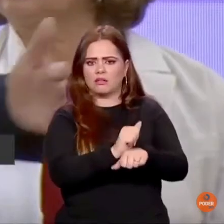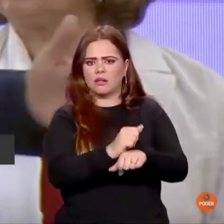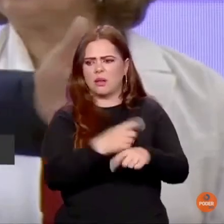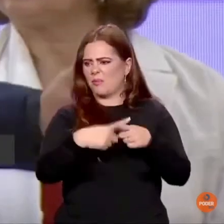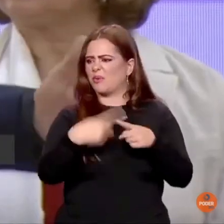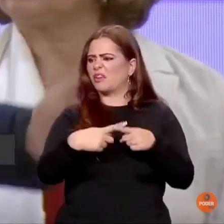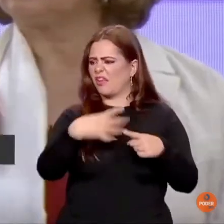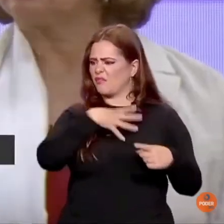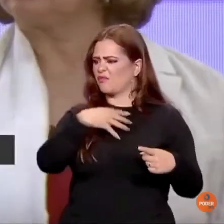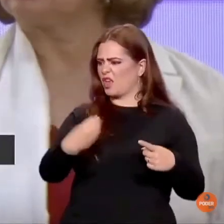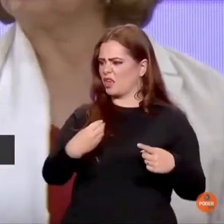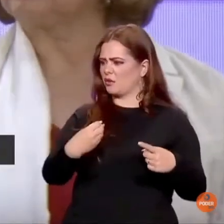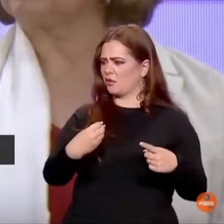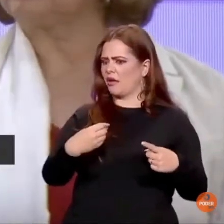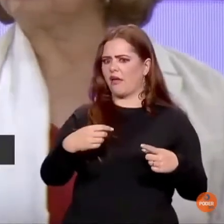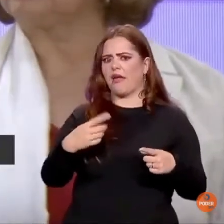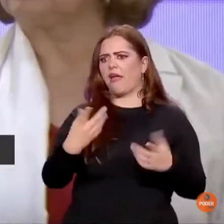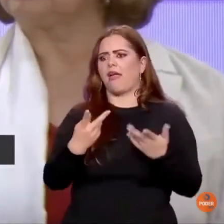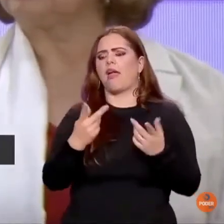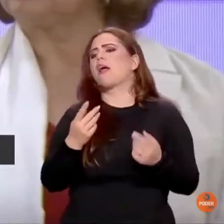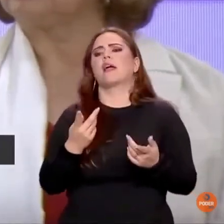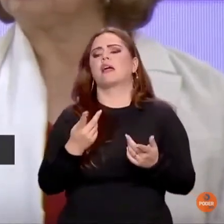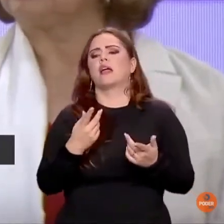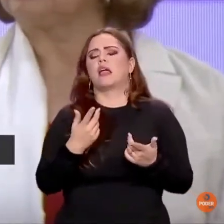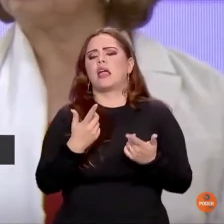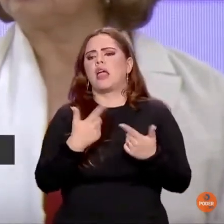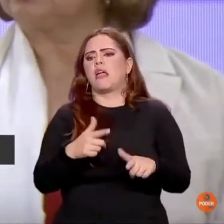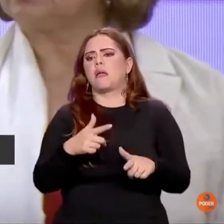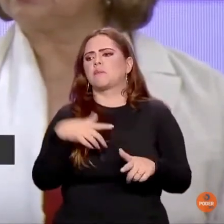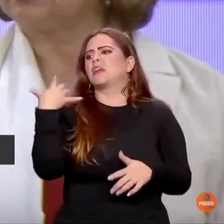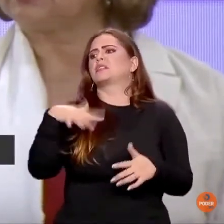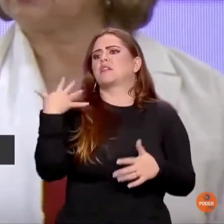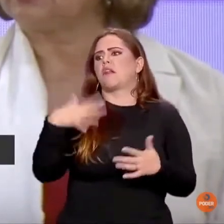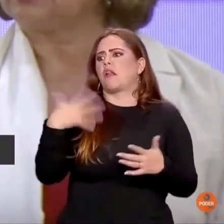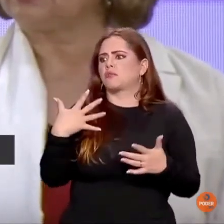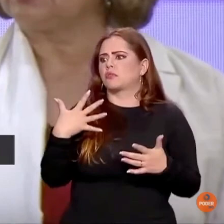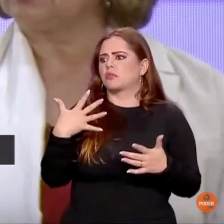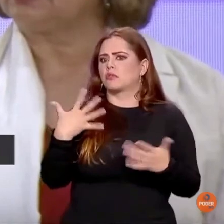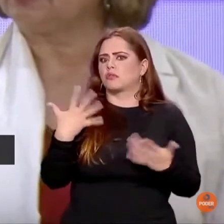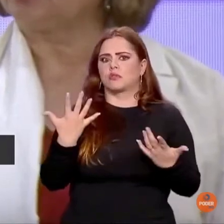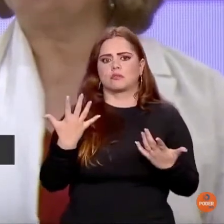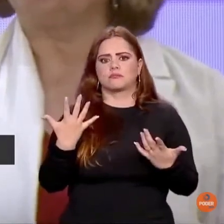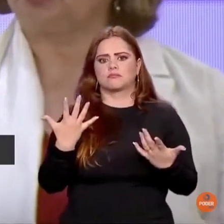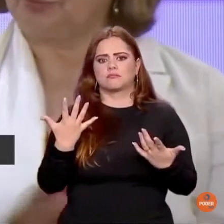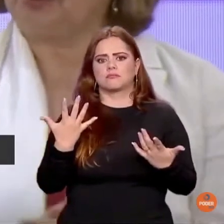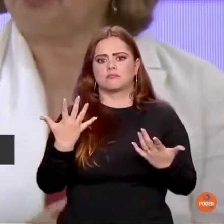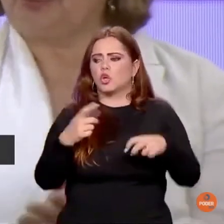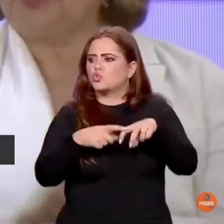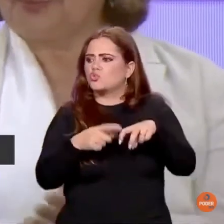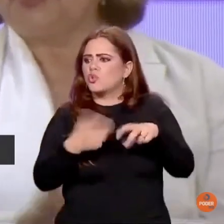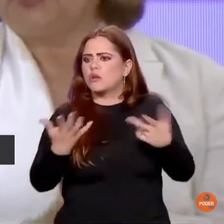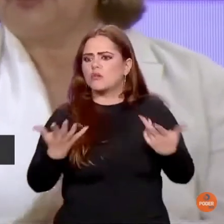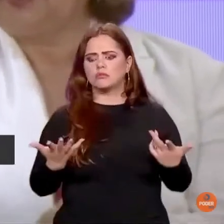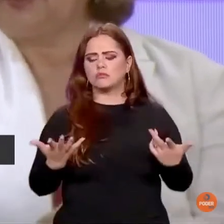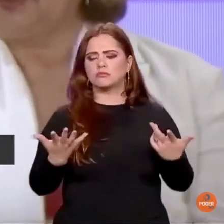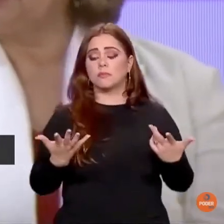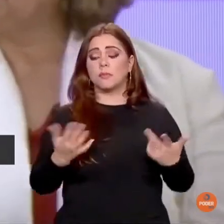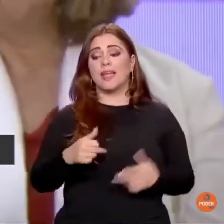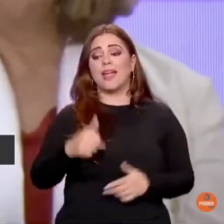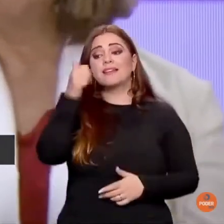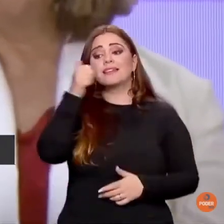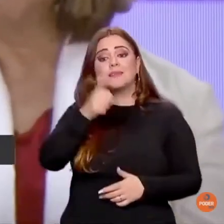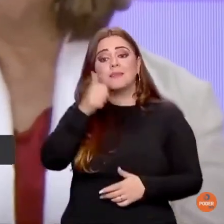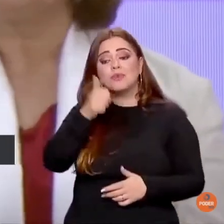é certamente muito mais nobre do que a lesão de um joelho? E essa mulher,